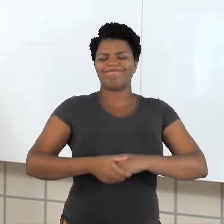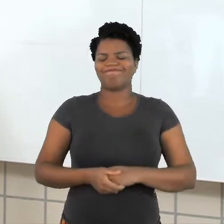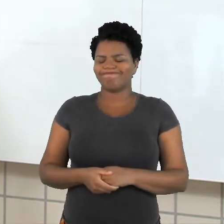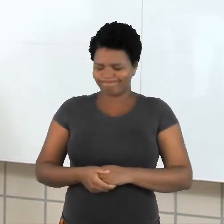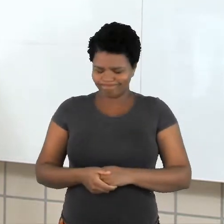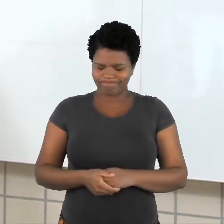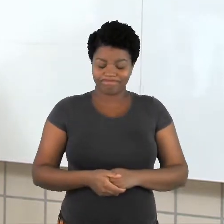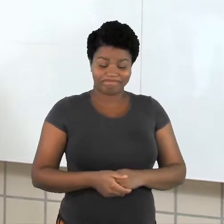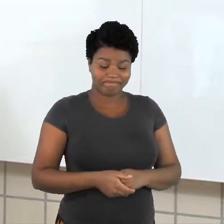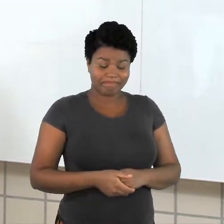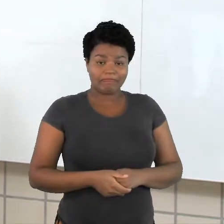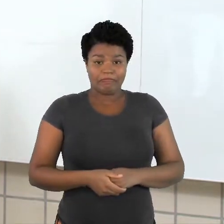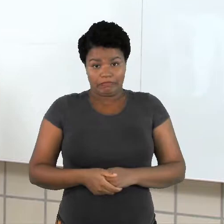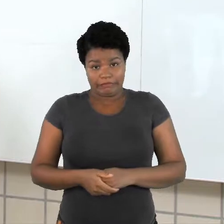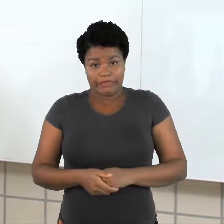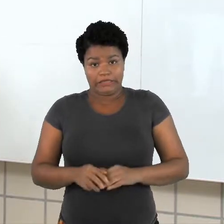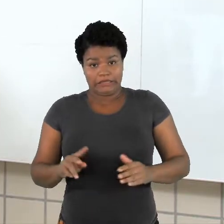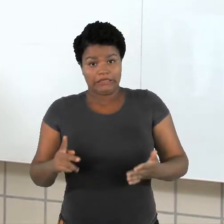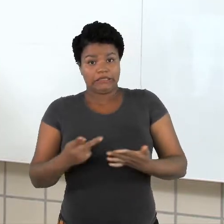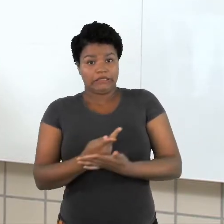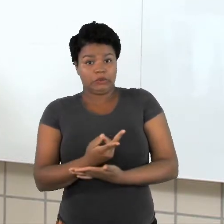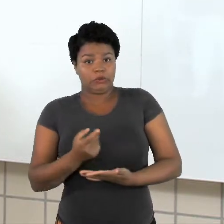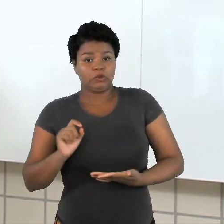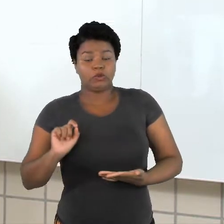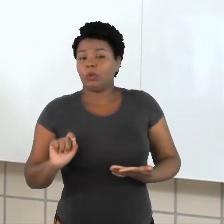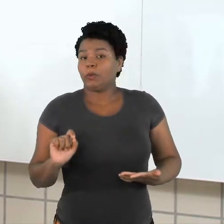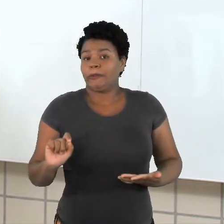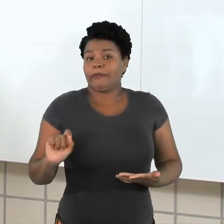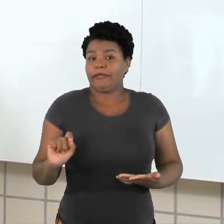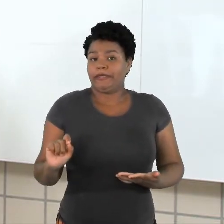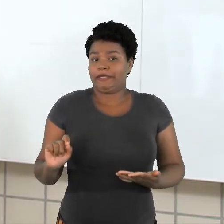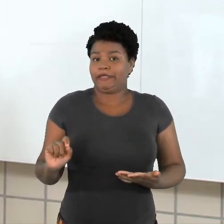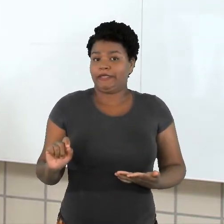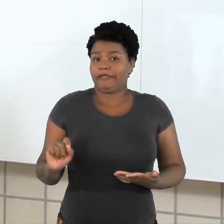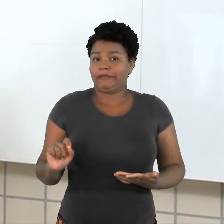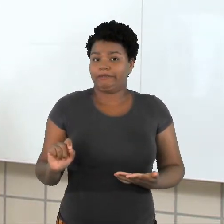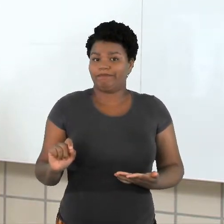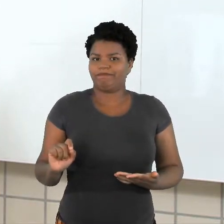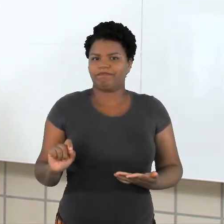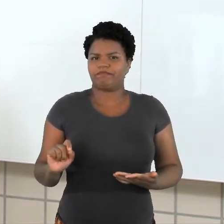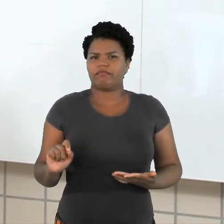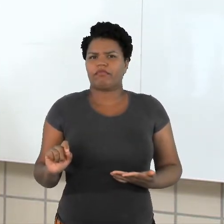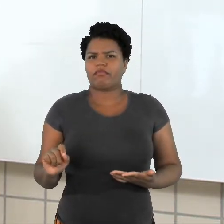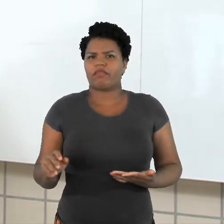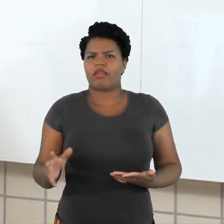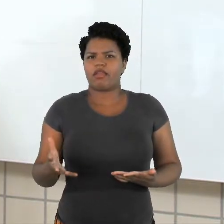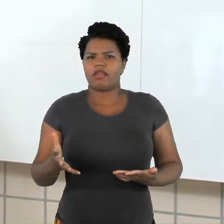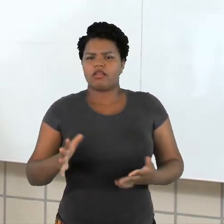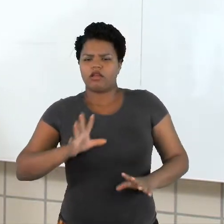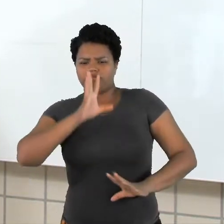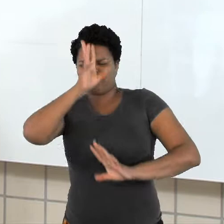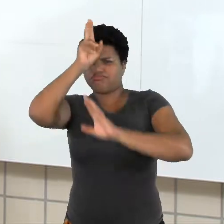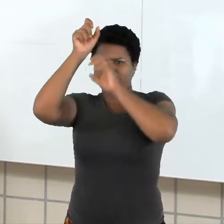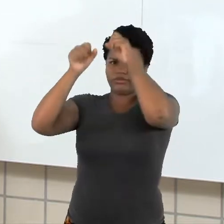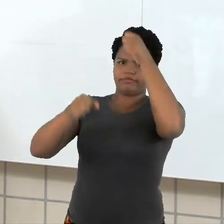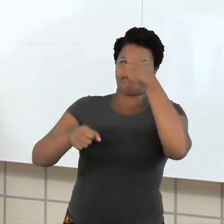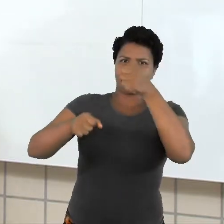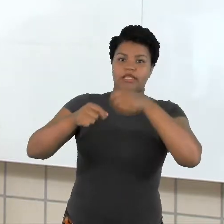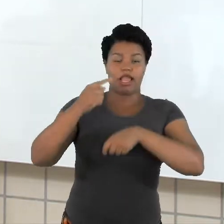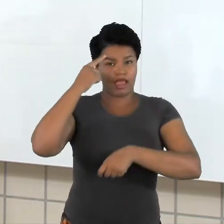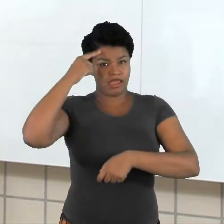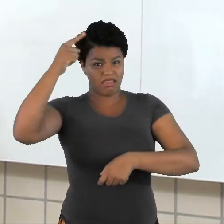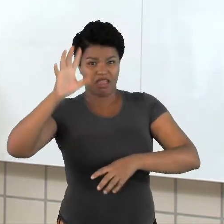Isso começou a dar espaço para abusos. Essas ideias começaram a dar